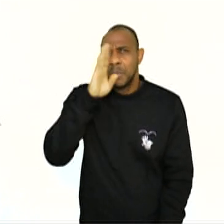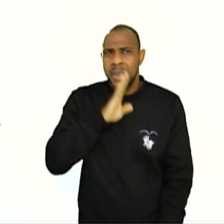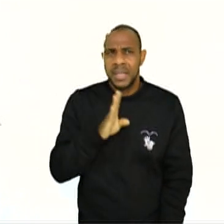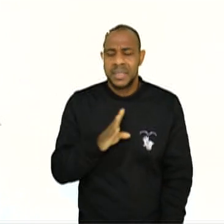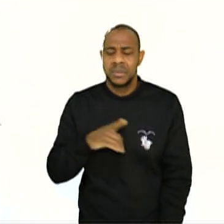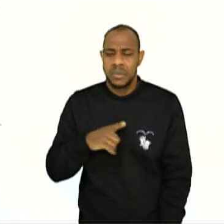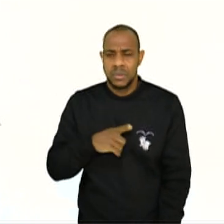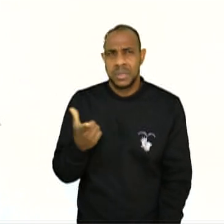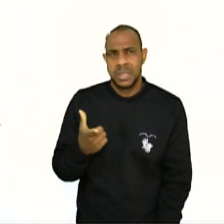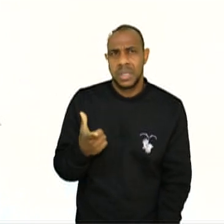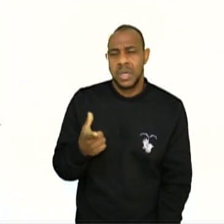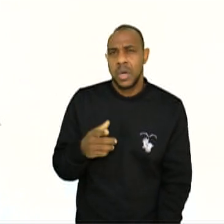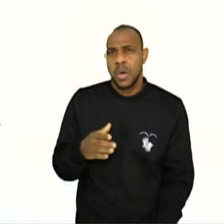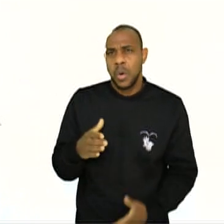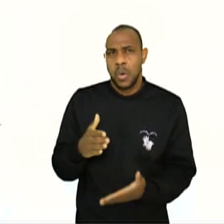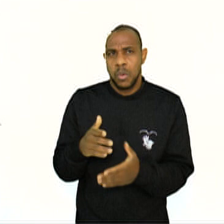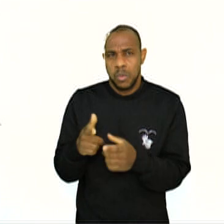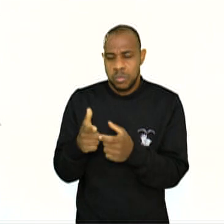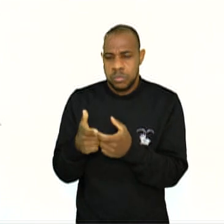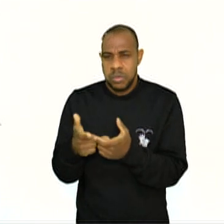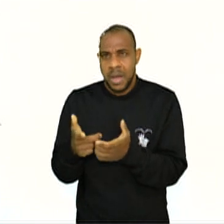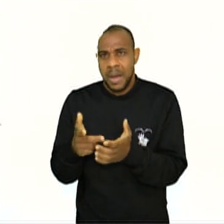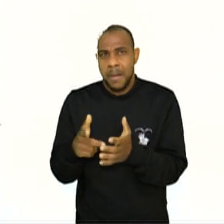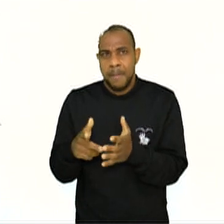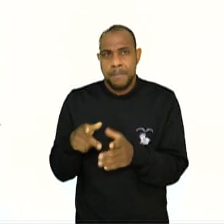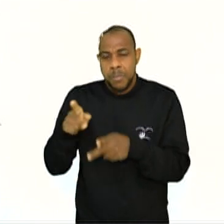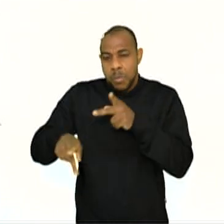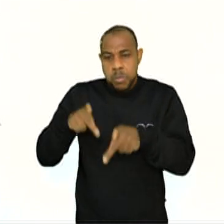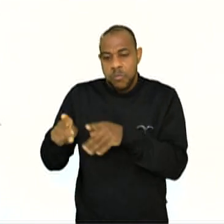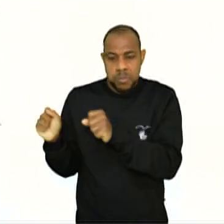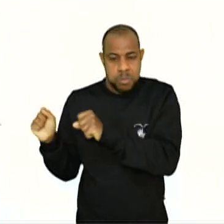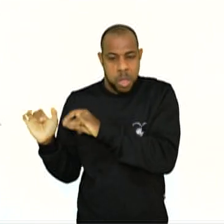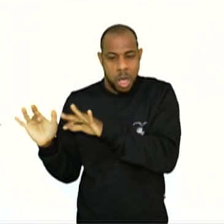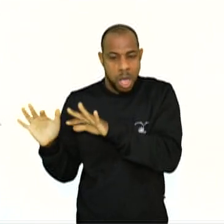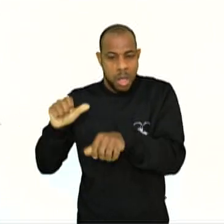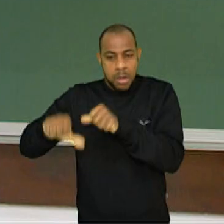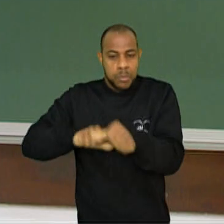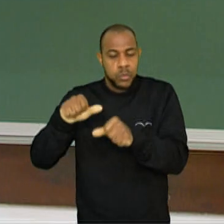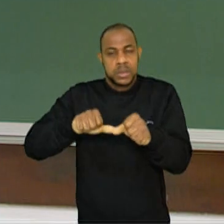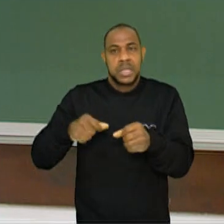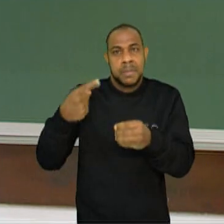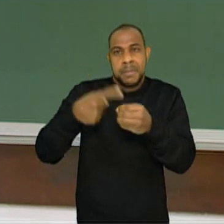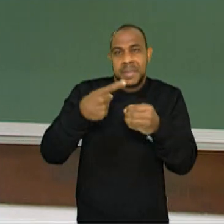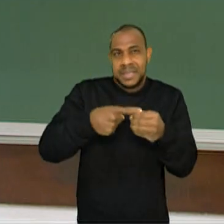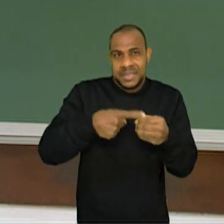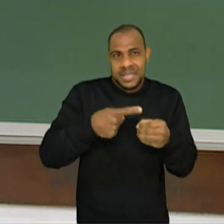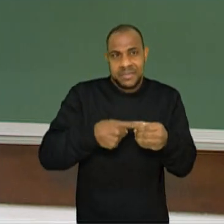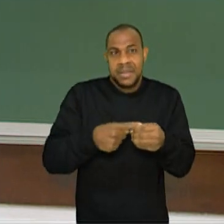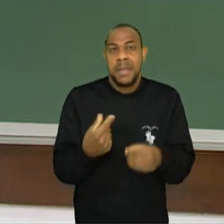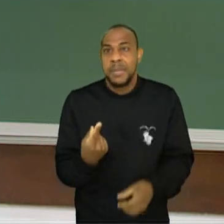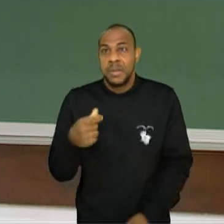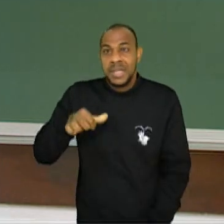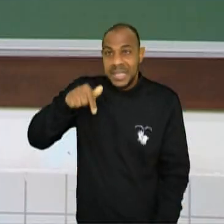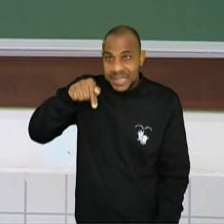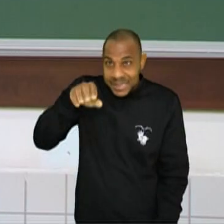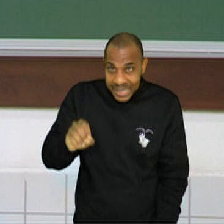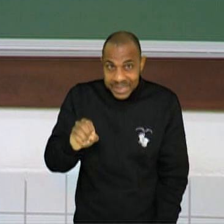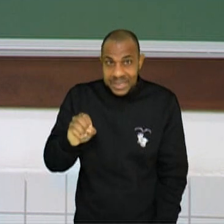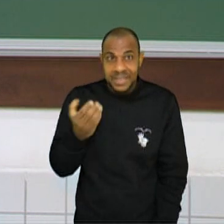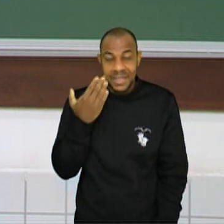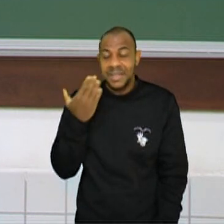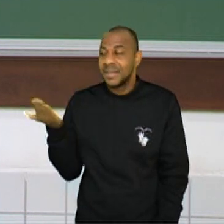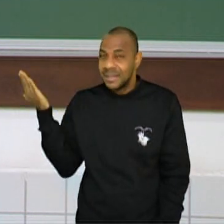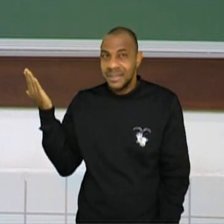um país urbano, ou seja, a maior parte da população brasileira, a partir dos anos 70,